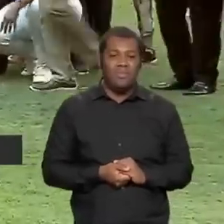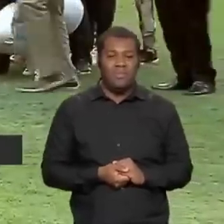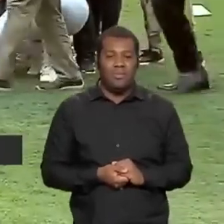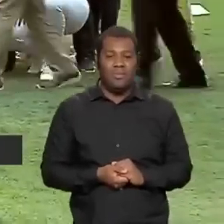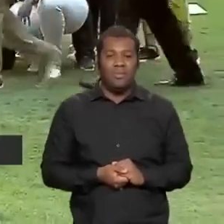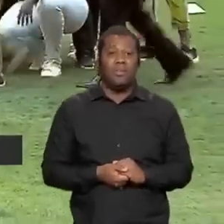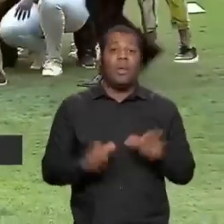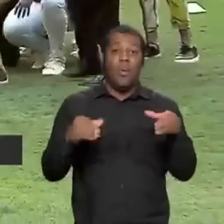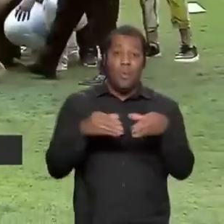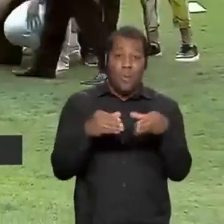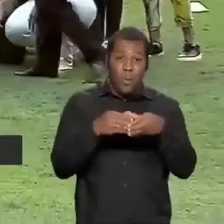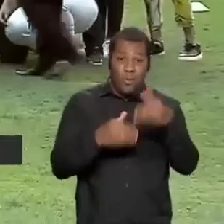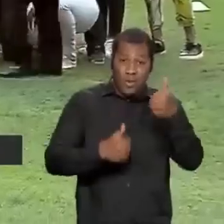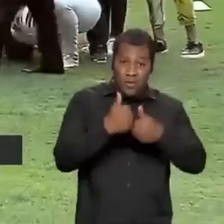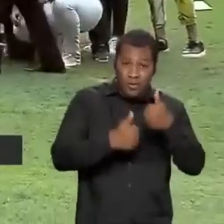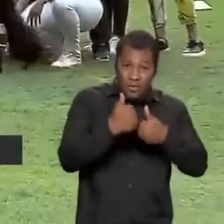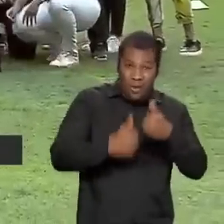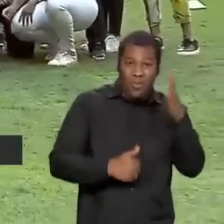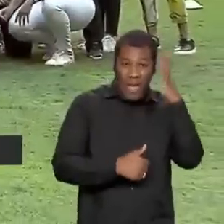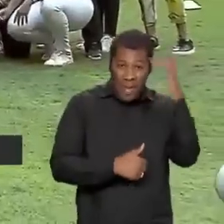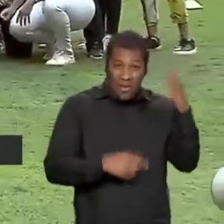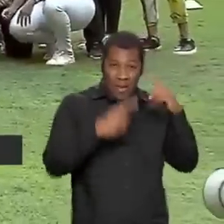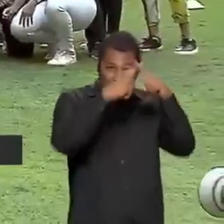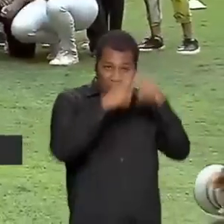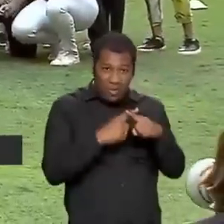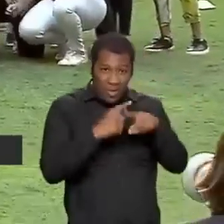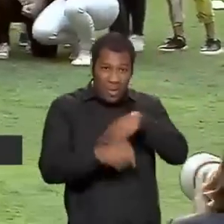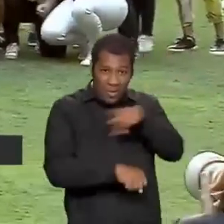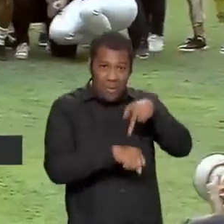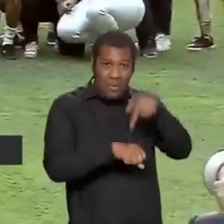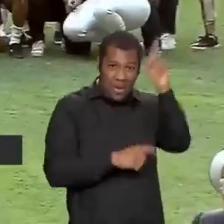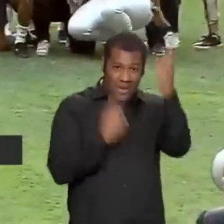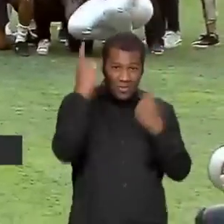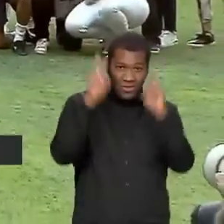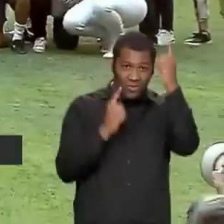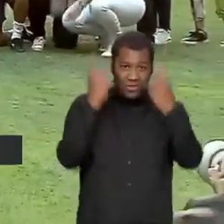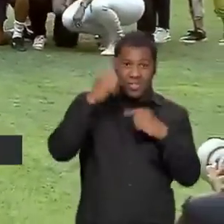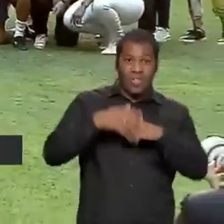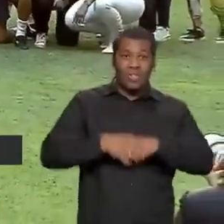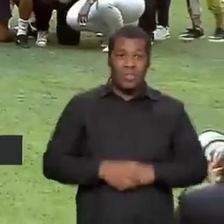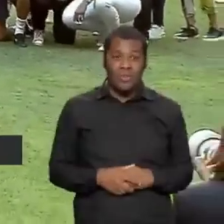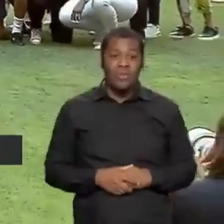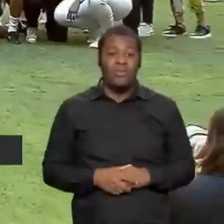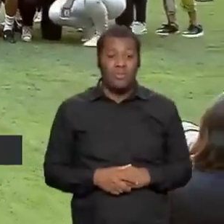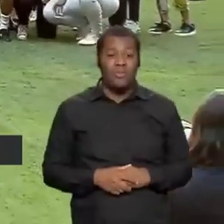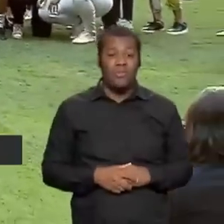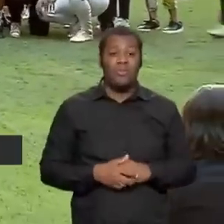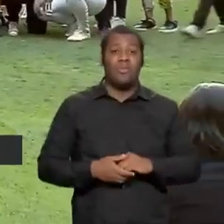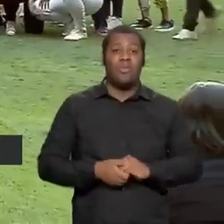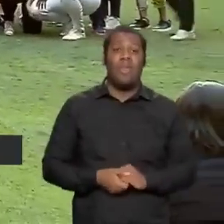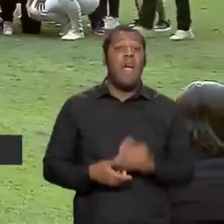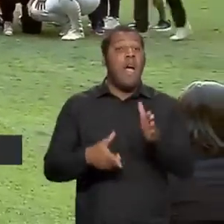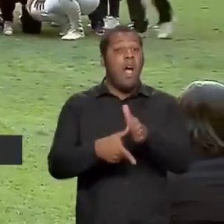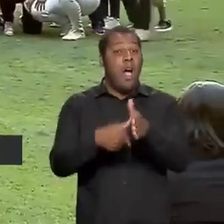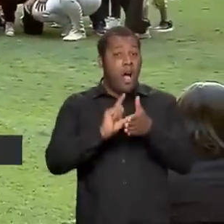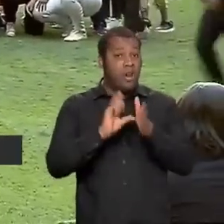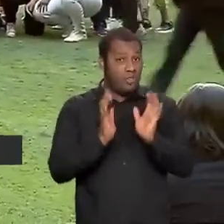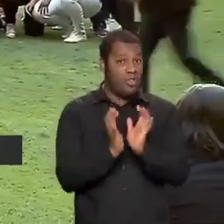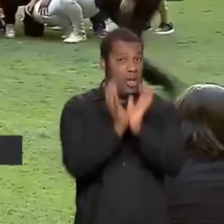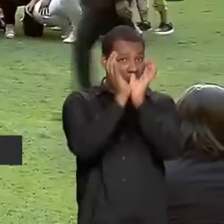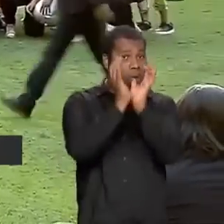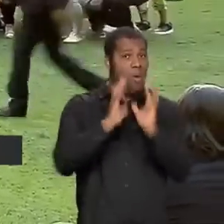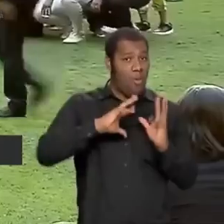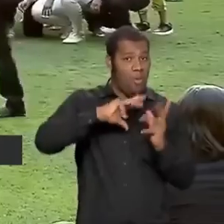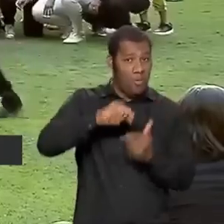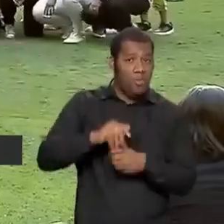A seleção joga amanhã contra o Chile, no amistoso aqui em Brasília, o último amistoso antes da Copa do Mundo, que